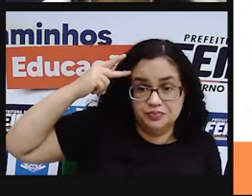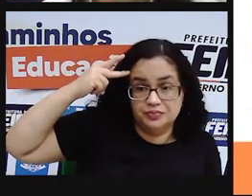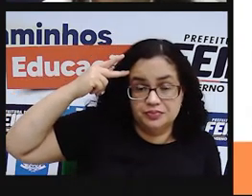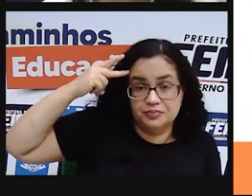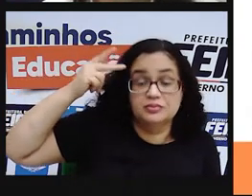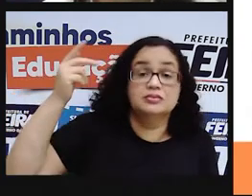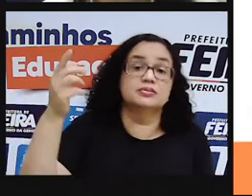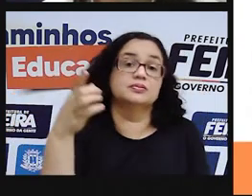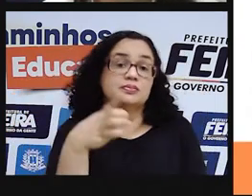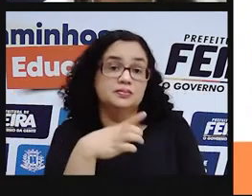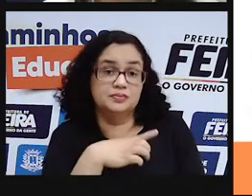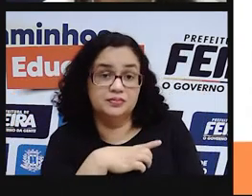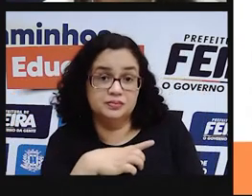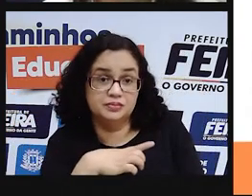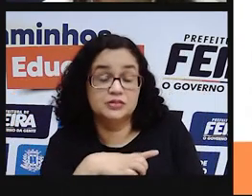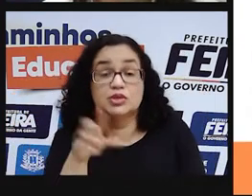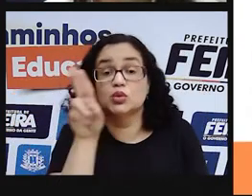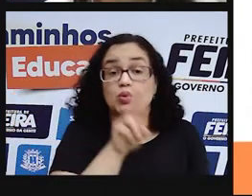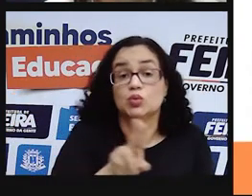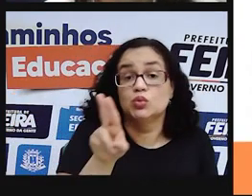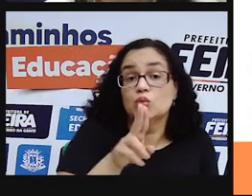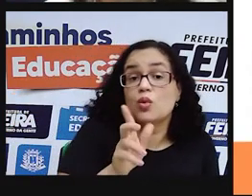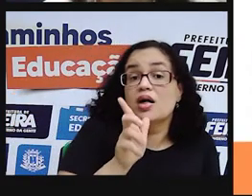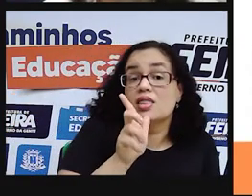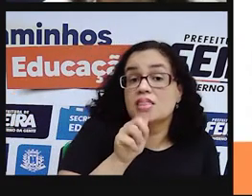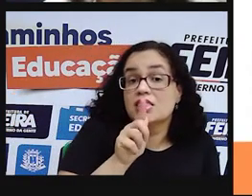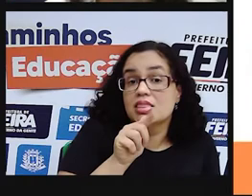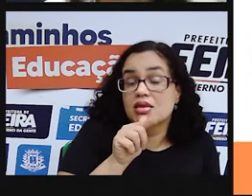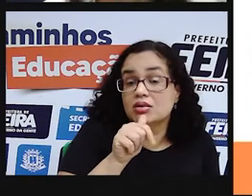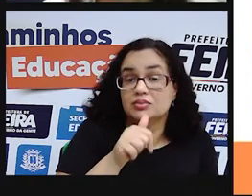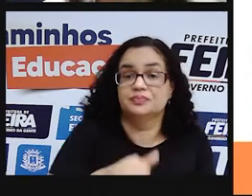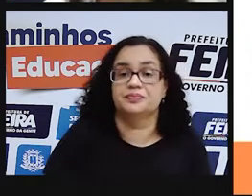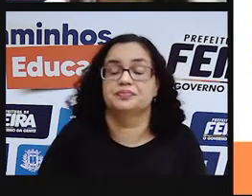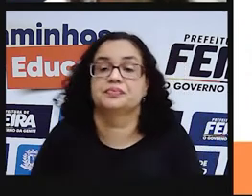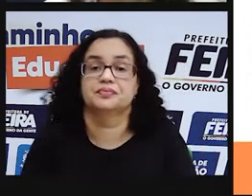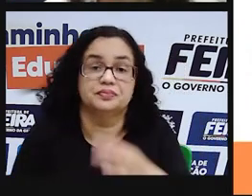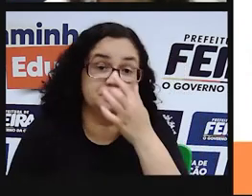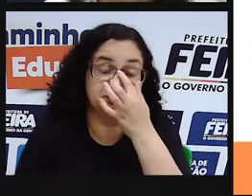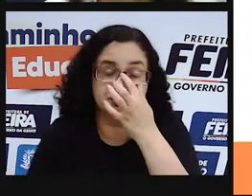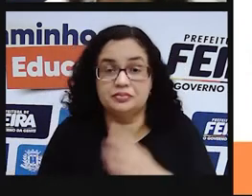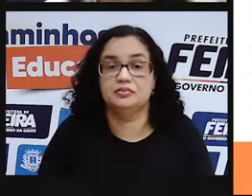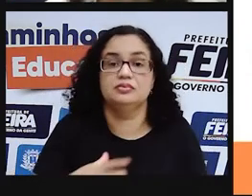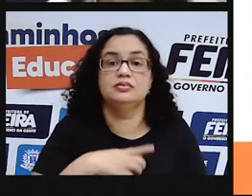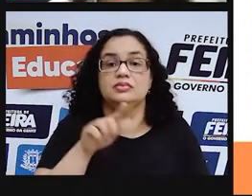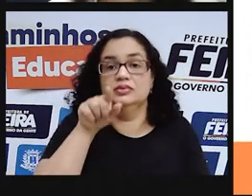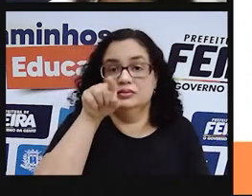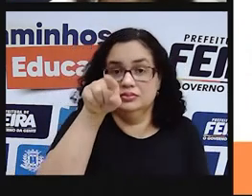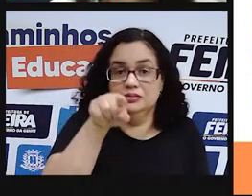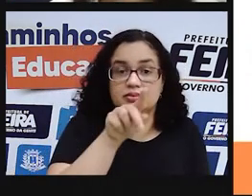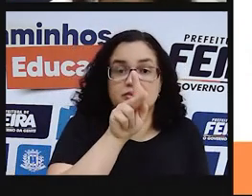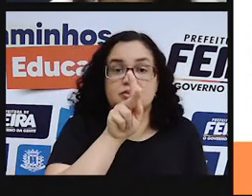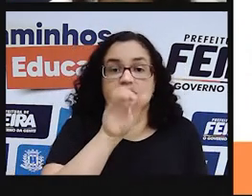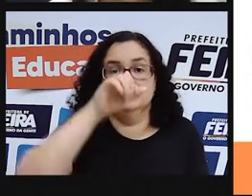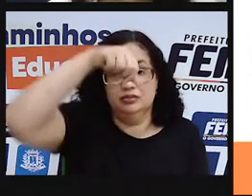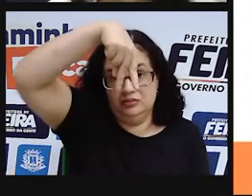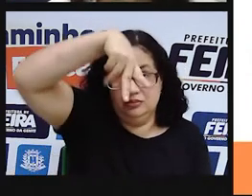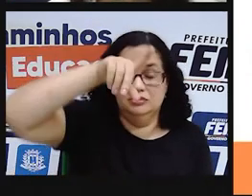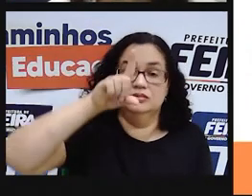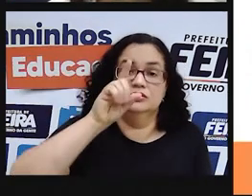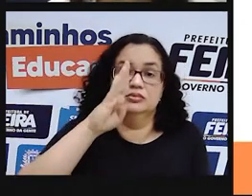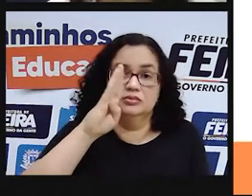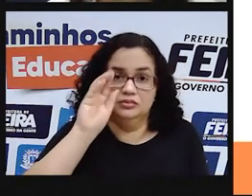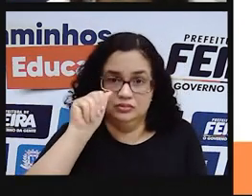relacionadas aí ao uso da água ao uso desse espaço Então essa aí é a lagoa da